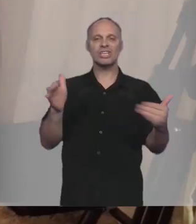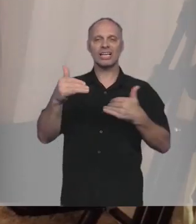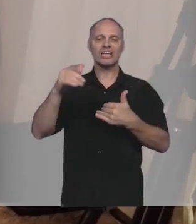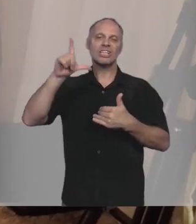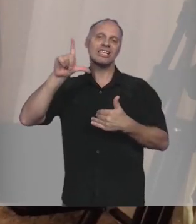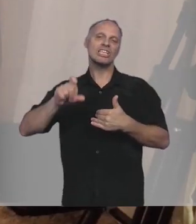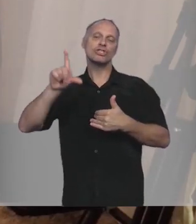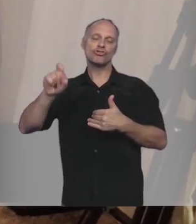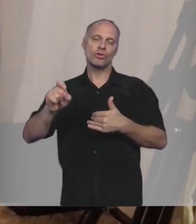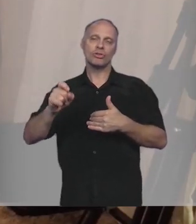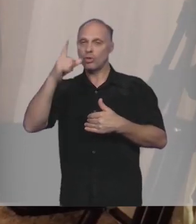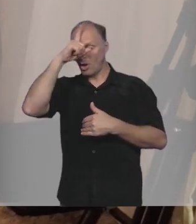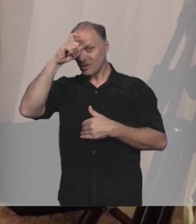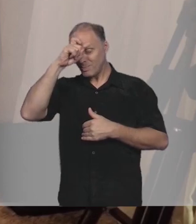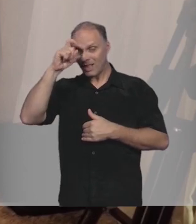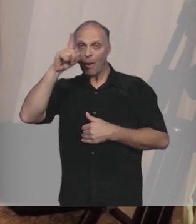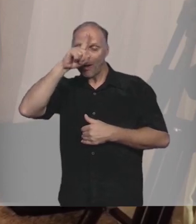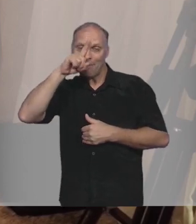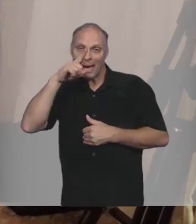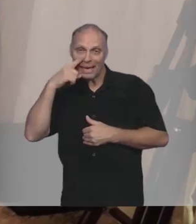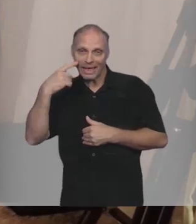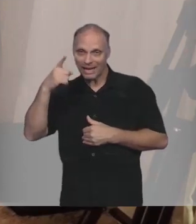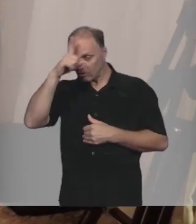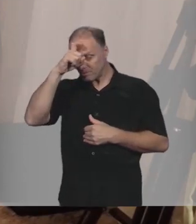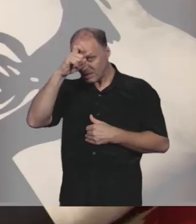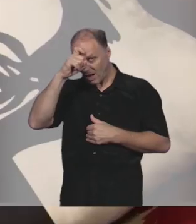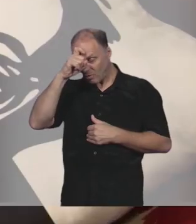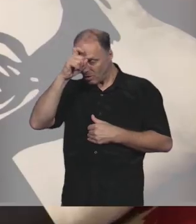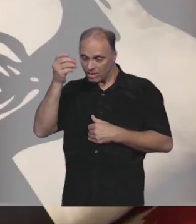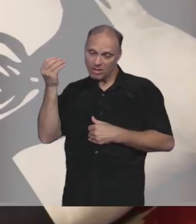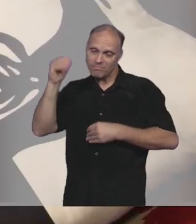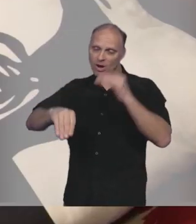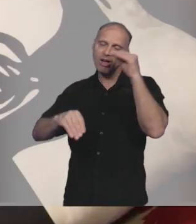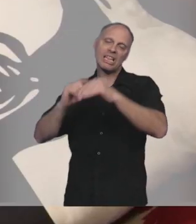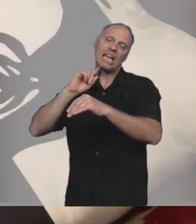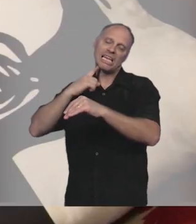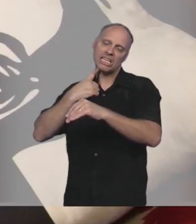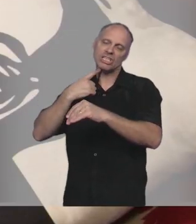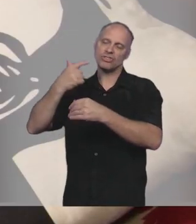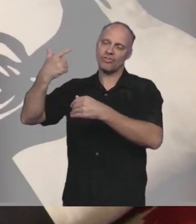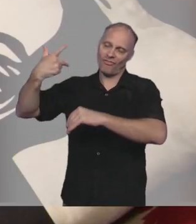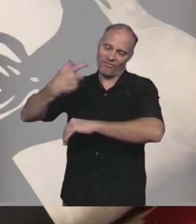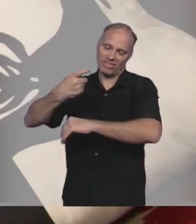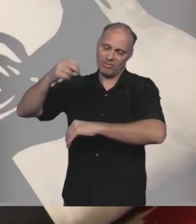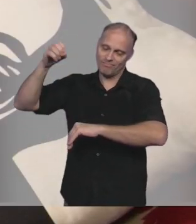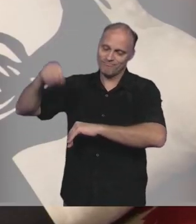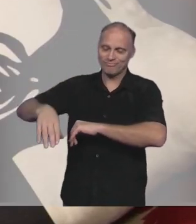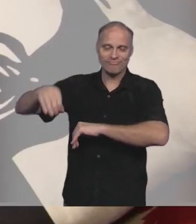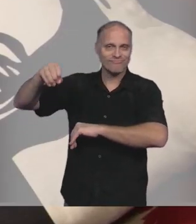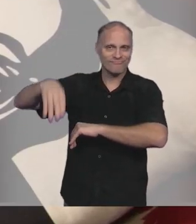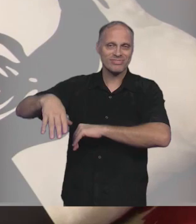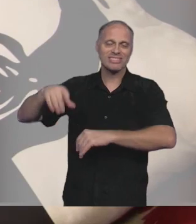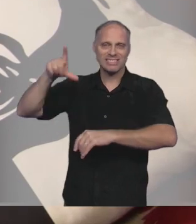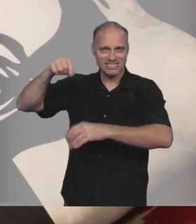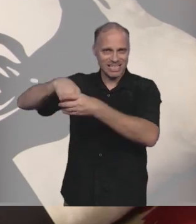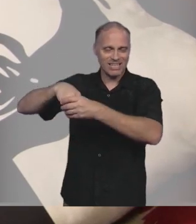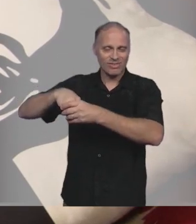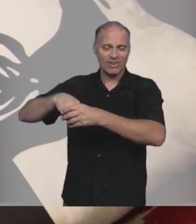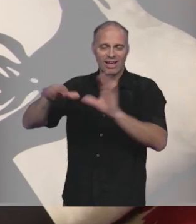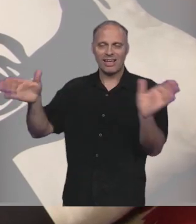de descartes, aquela caixa amarelinha que fica nos quartos de hospital, onde tu descarta